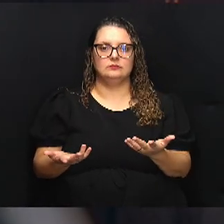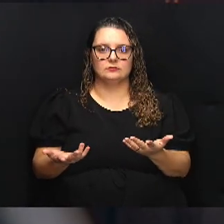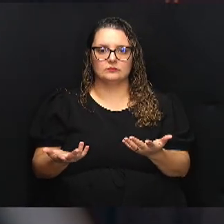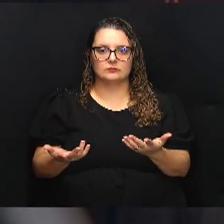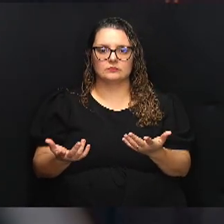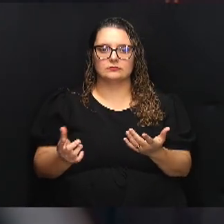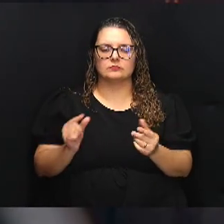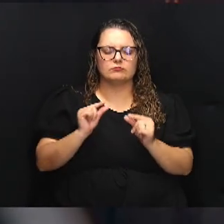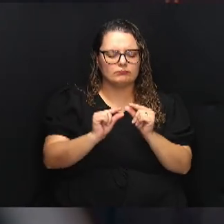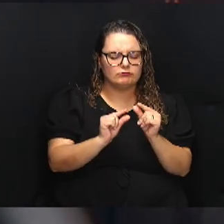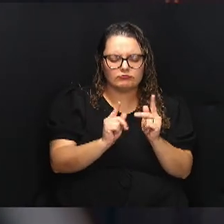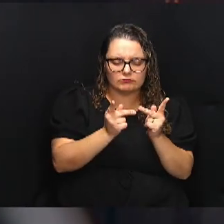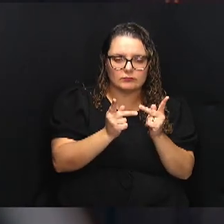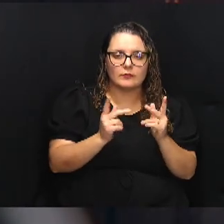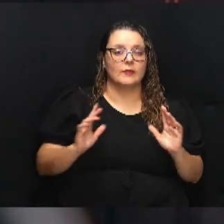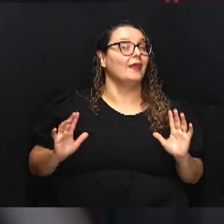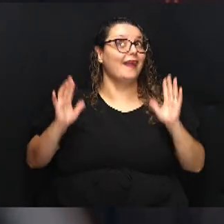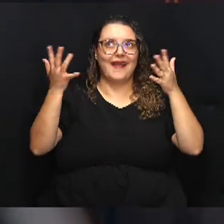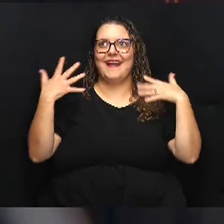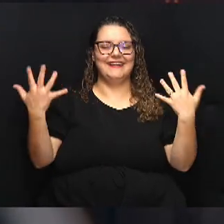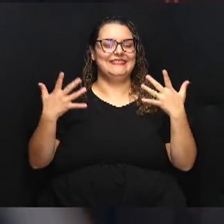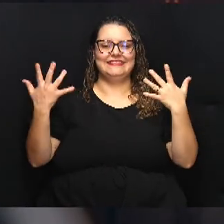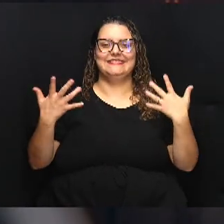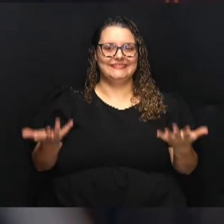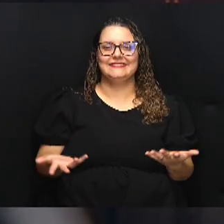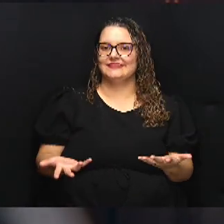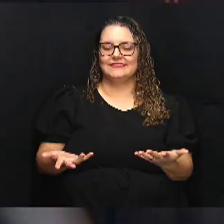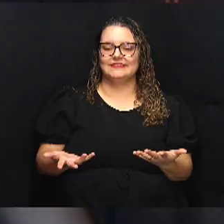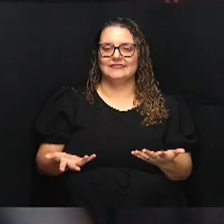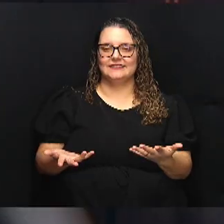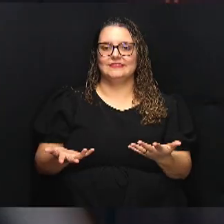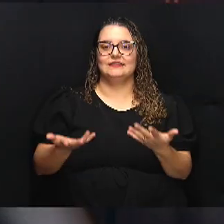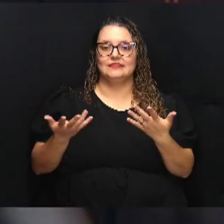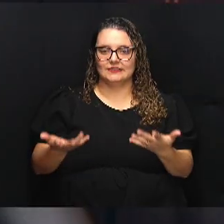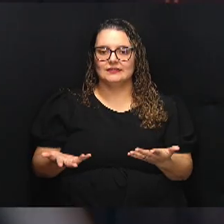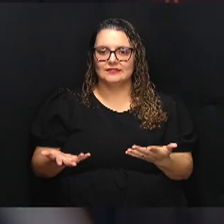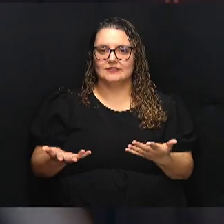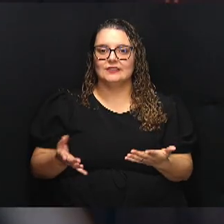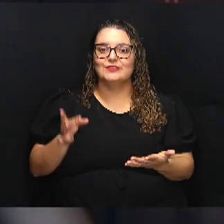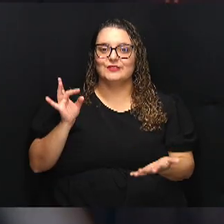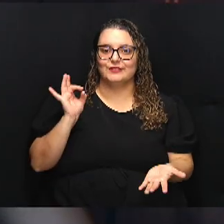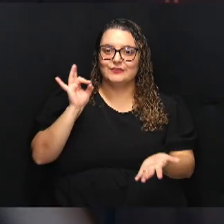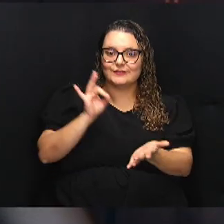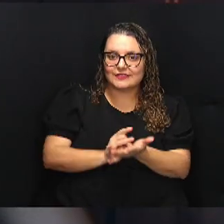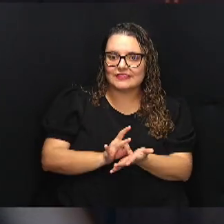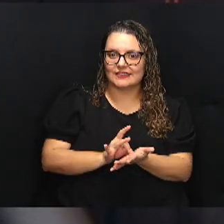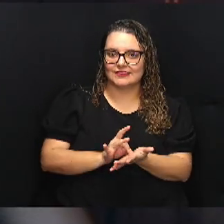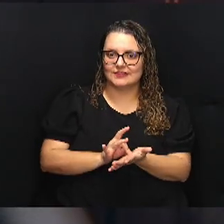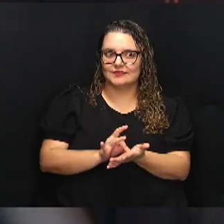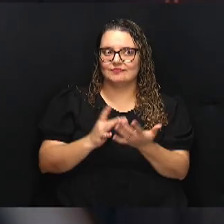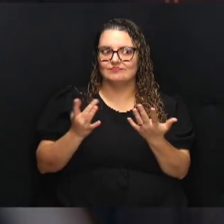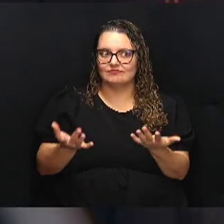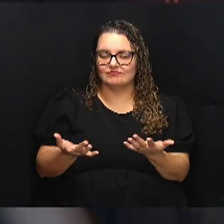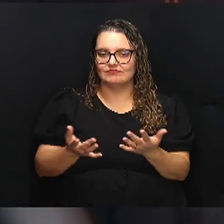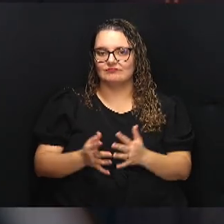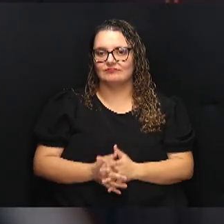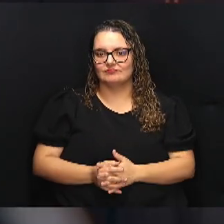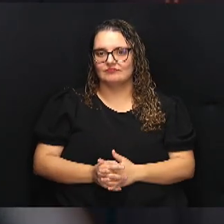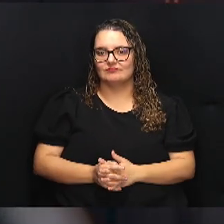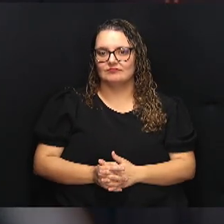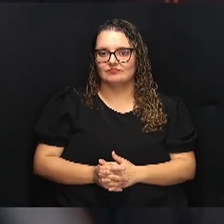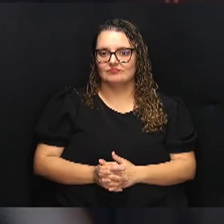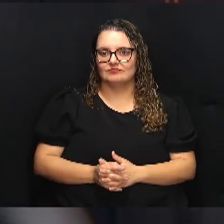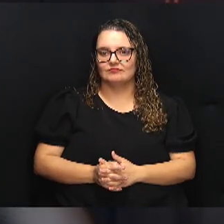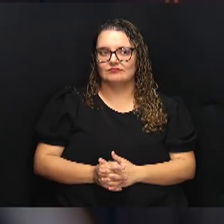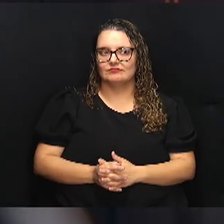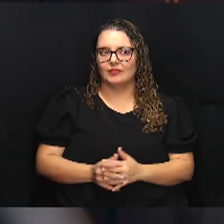uma pequena conquista, comemore, né? Então, de verdade, para minimizar